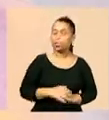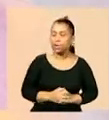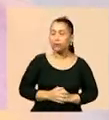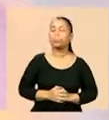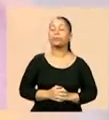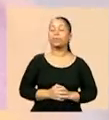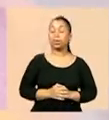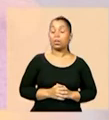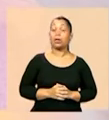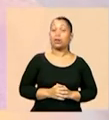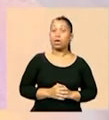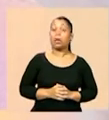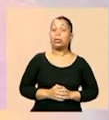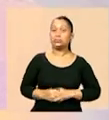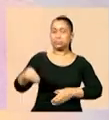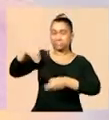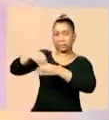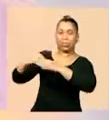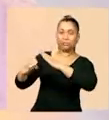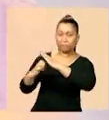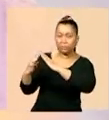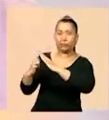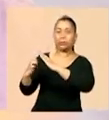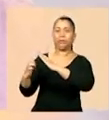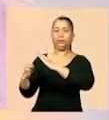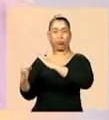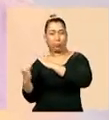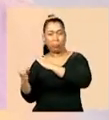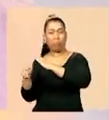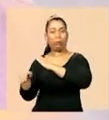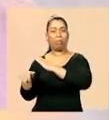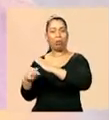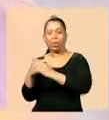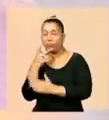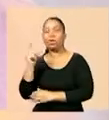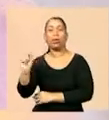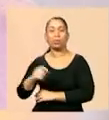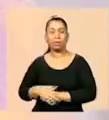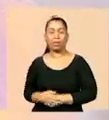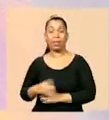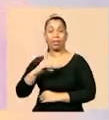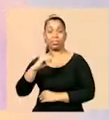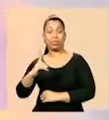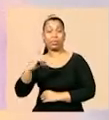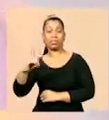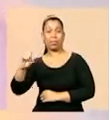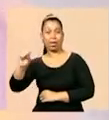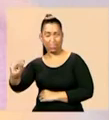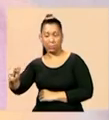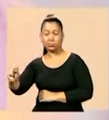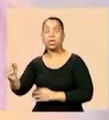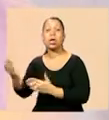importante nas empresas, nas indústrias, elas fazerem o chamado DDS,